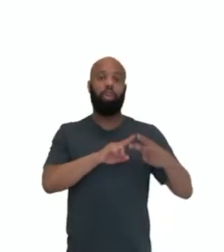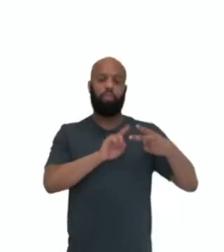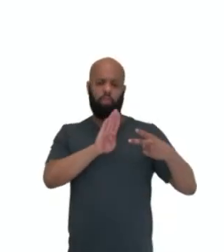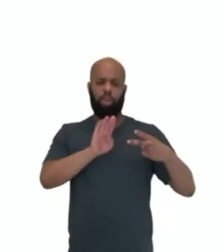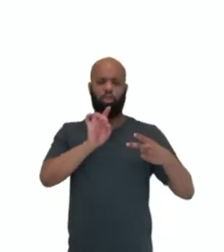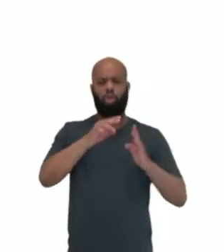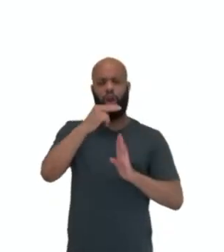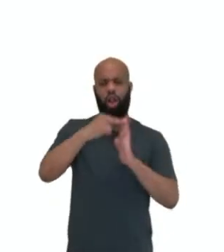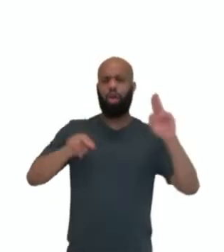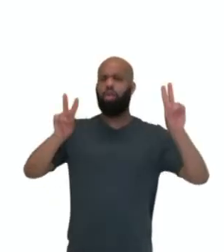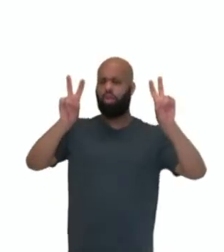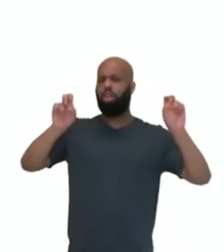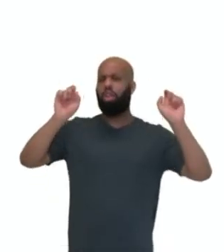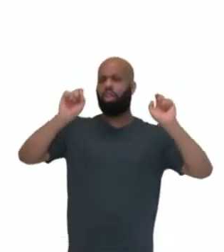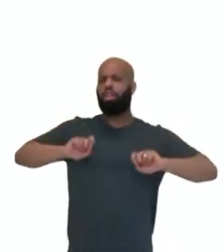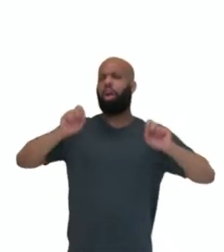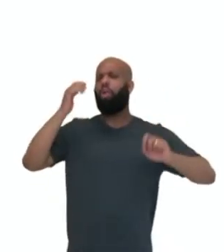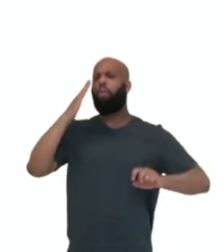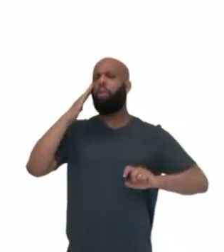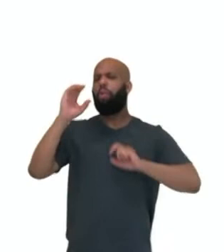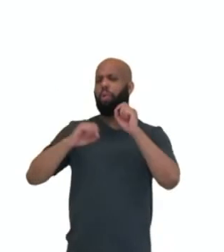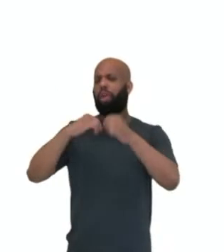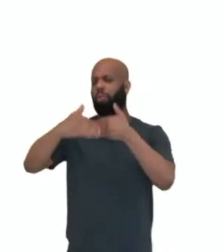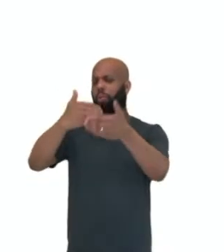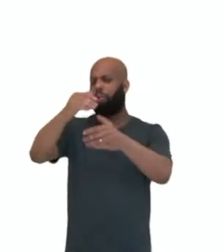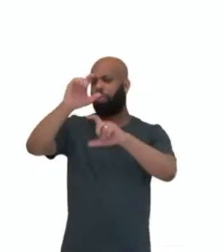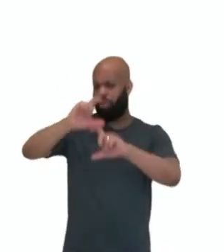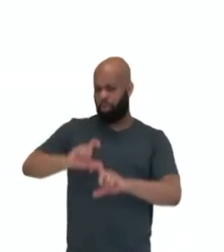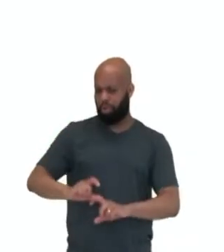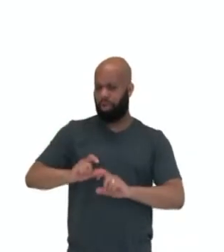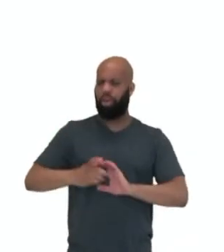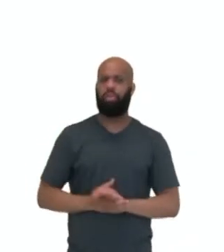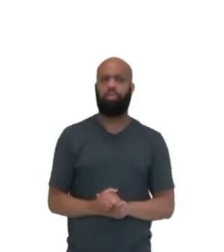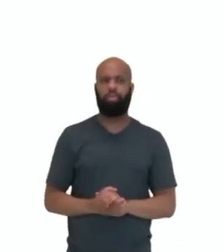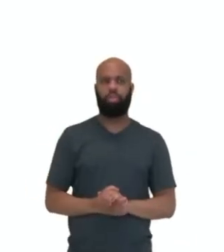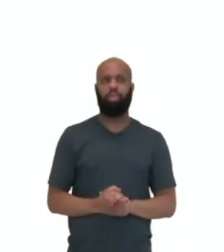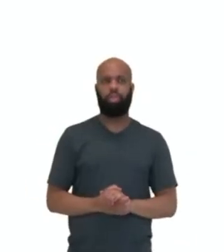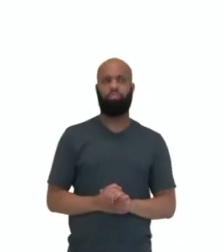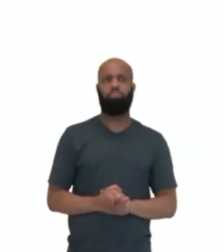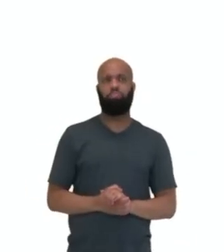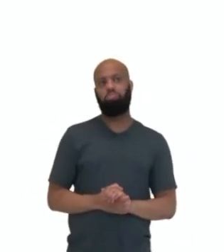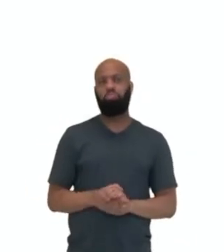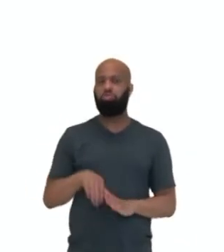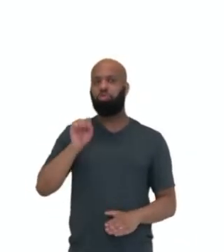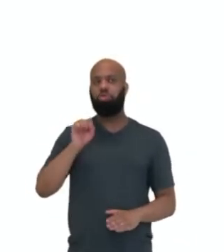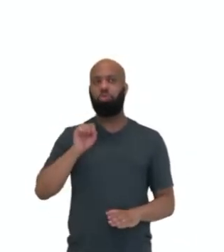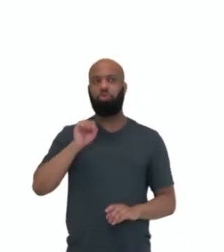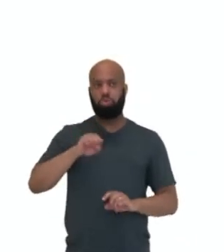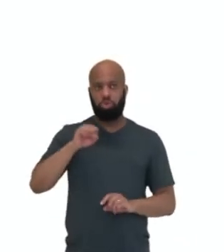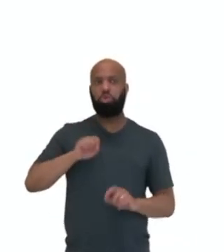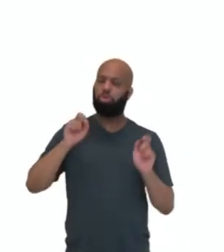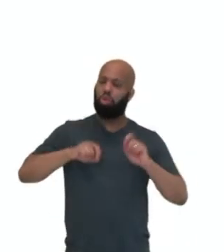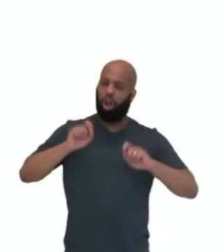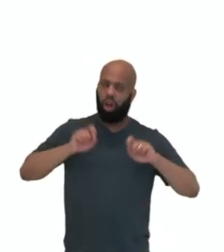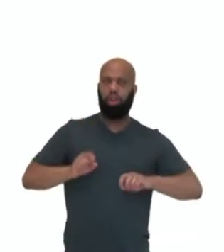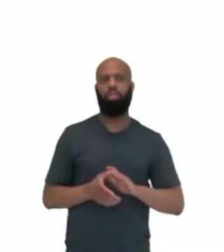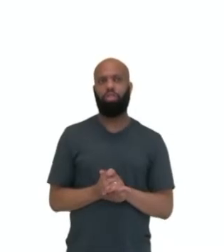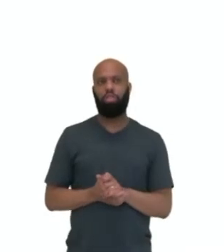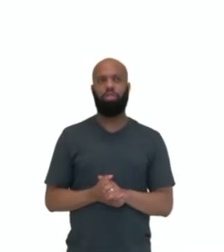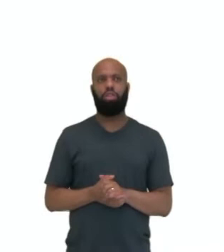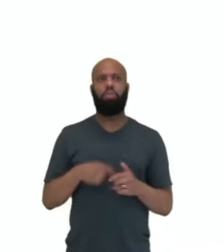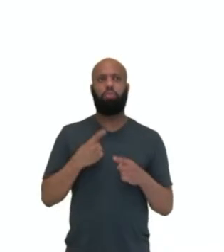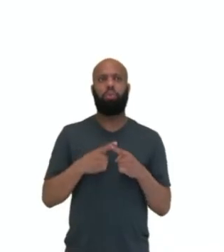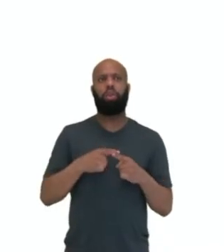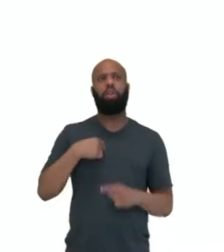do título, você consegue ter ideia do que será tratado nessa reportagem? Por quê? Com certeza, né? Eu